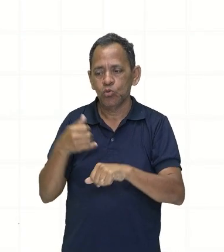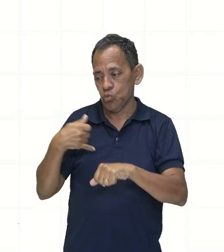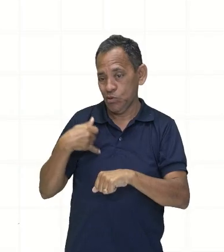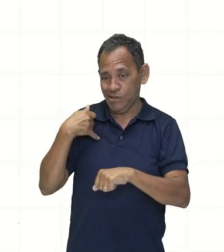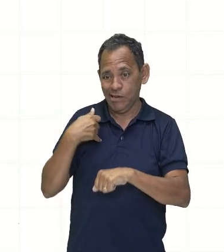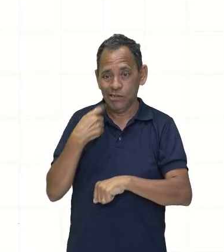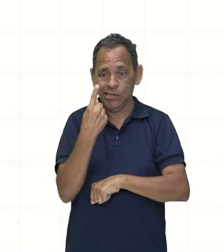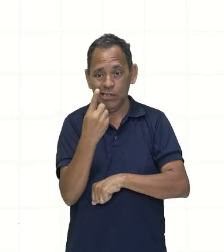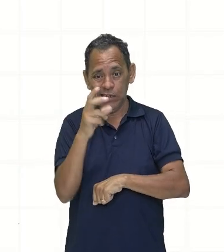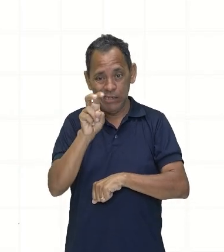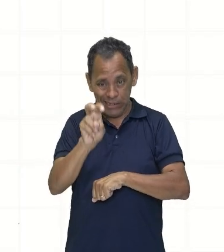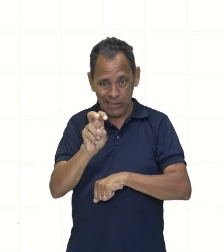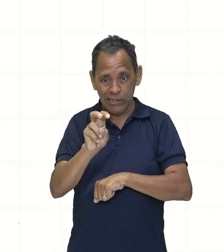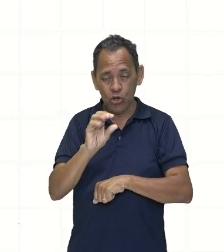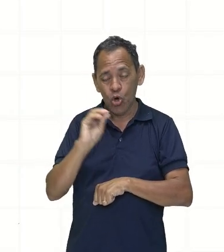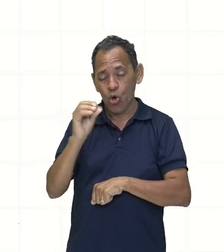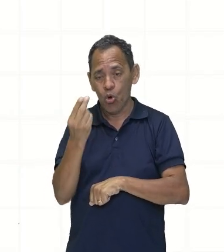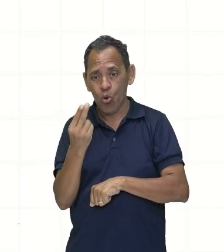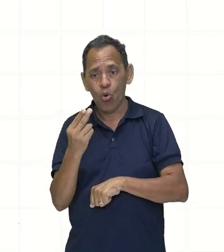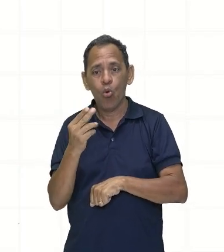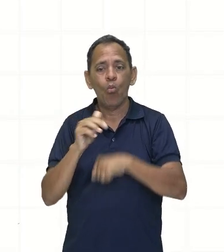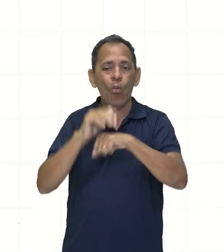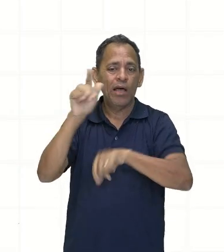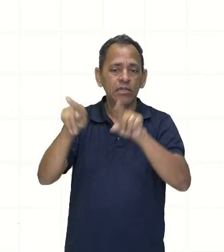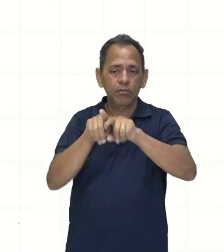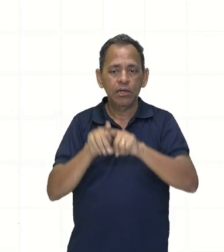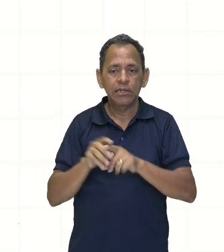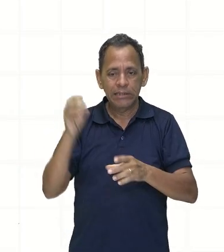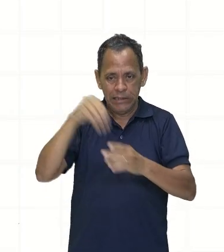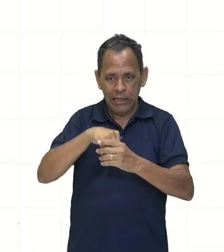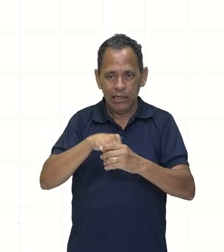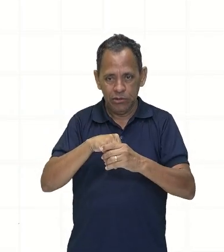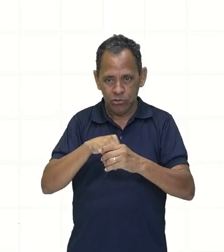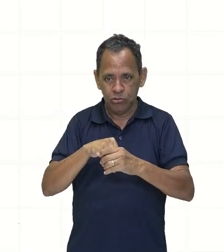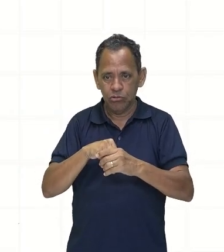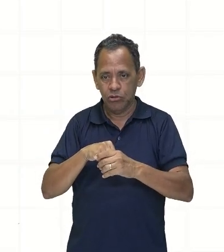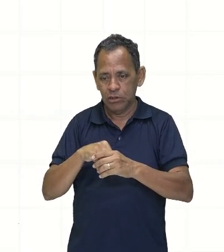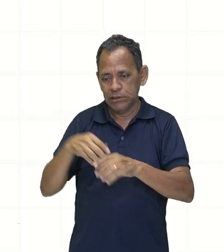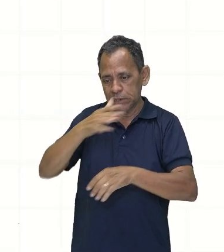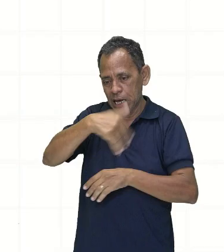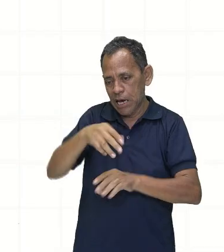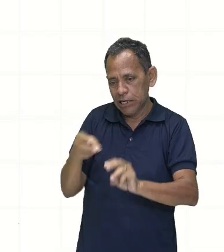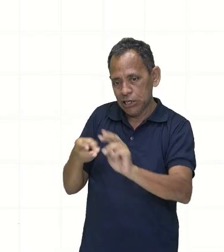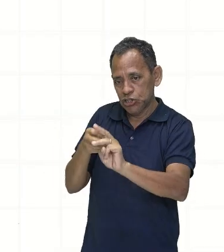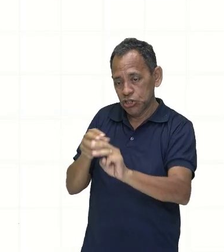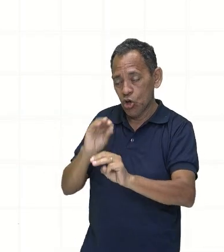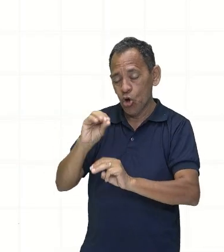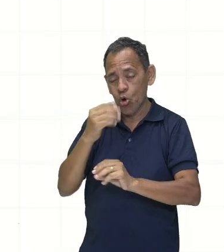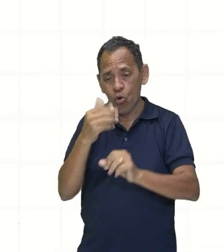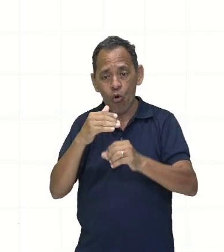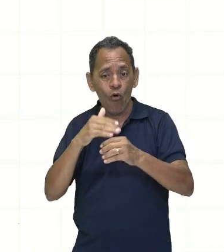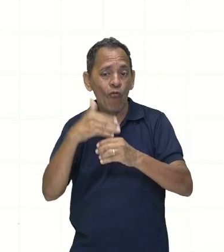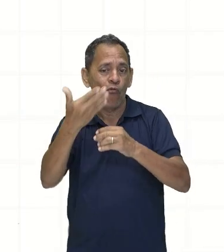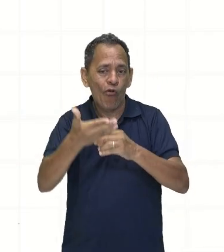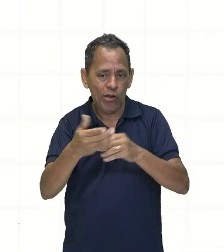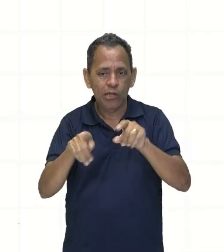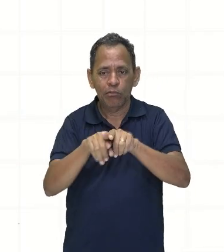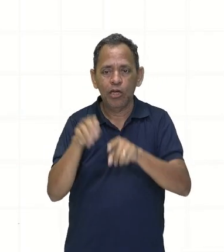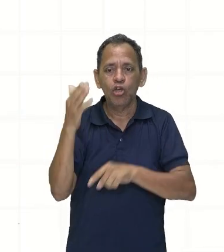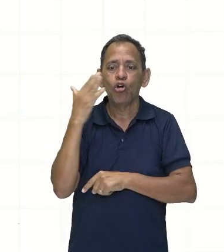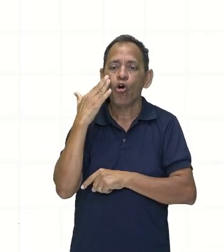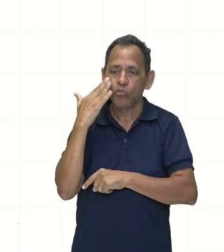nas terras indígenas, no território indígena, e aqui fora das terras indígenas, né, que a gente observa esse número